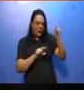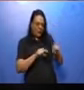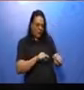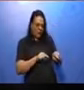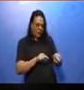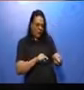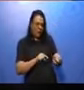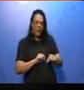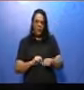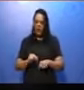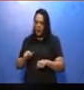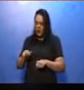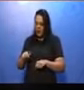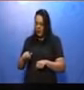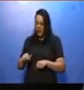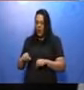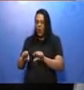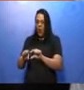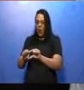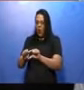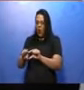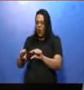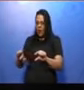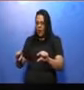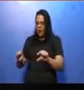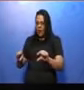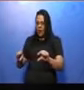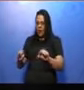nos remete também essa palavrinha, a algo.